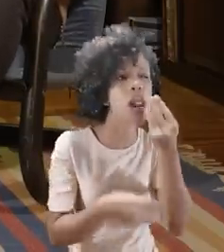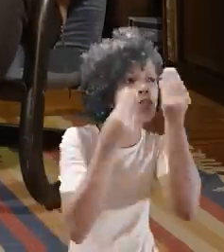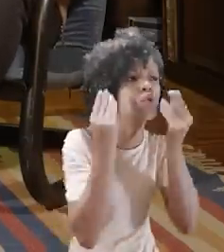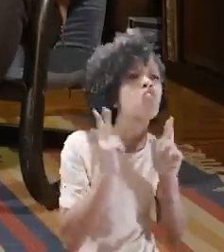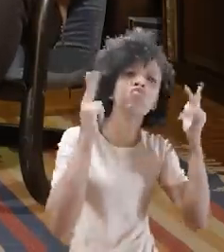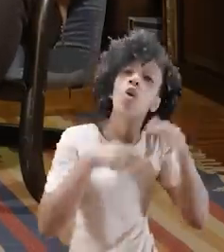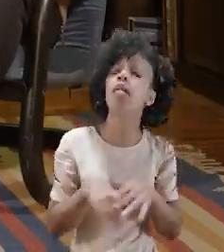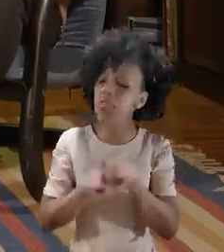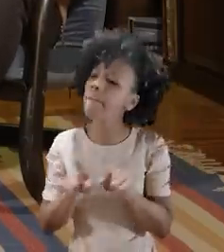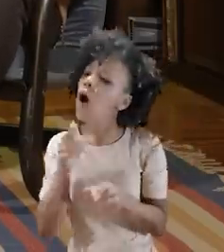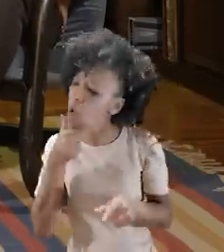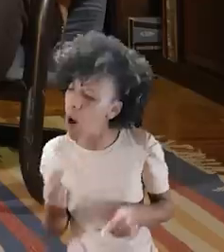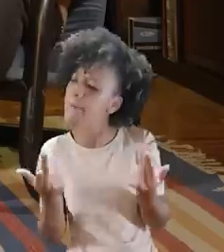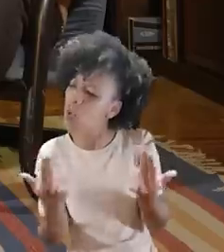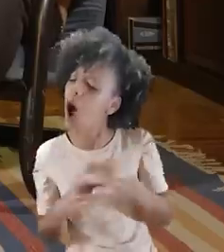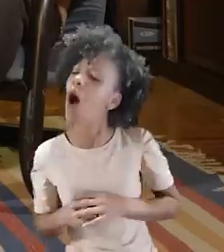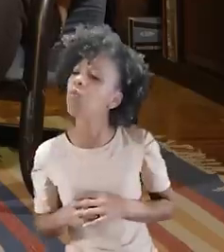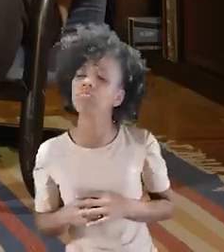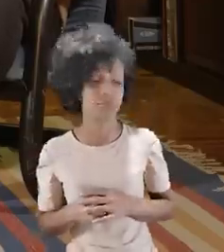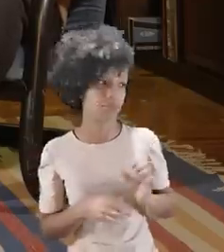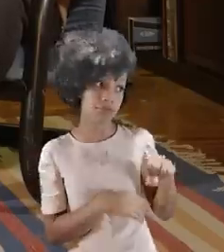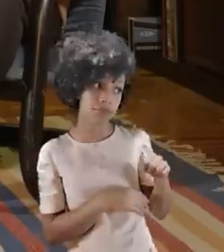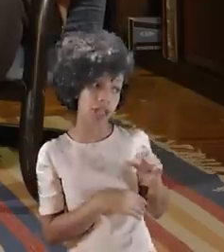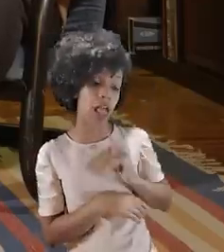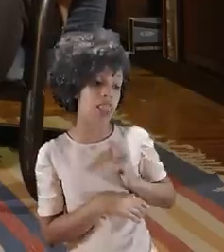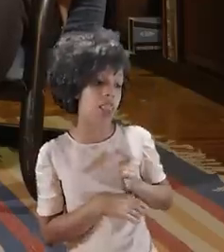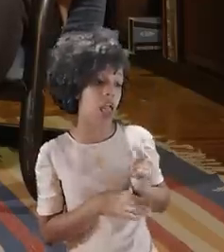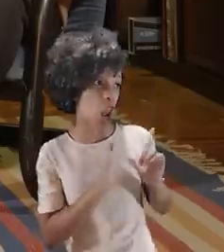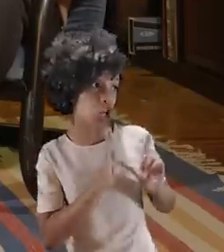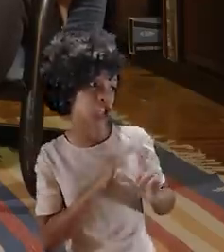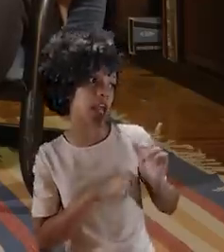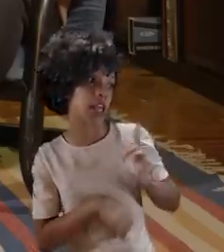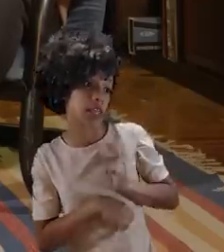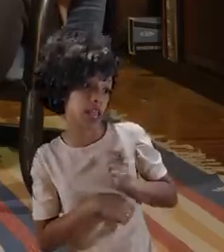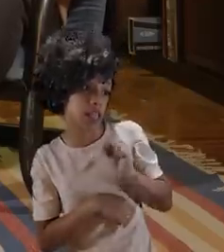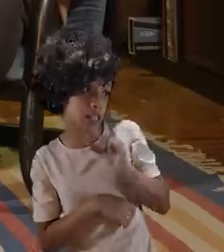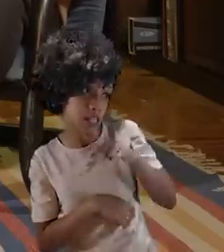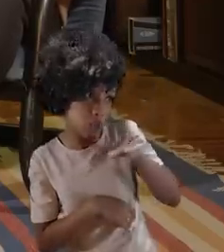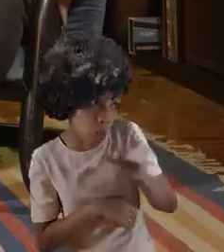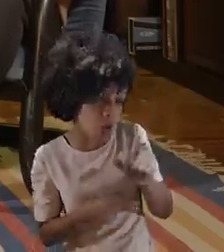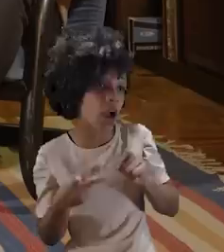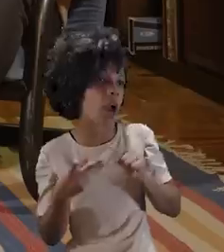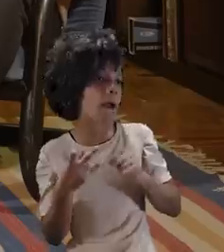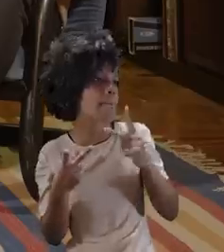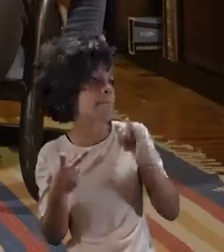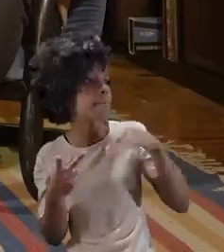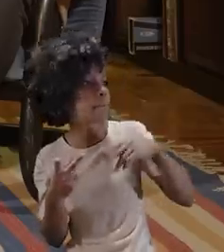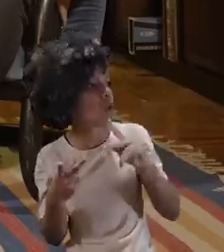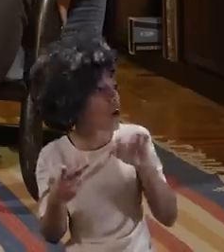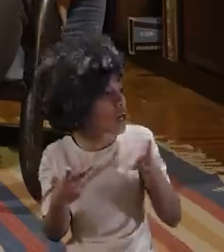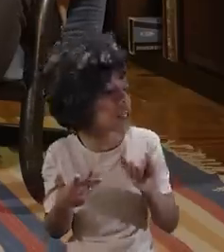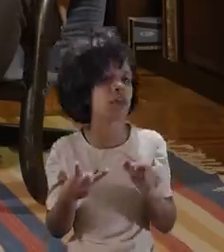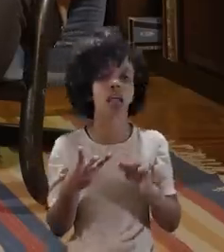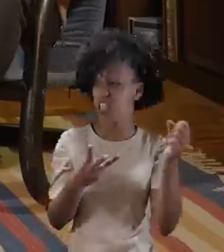vocês vamos fazer os cara ficar três almoçar lá ué tem borboleta em sinuca em bolinha super veja mas eu vou lá para a